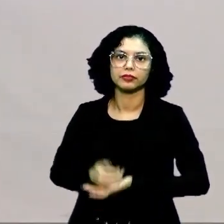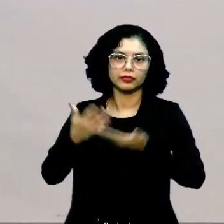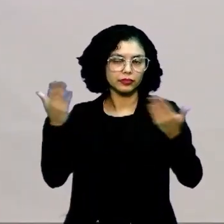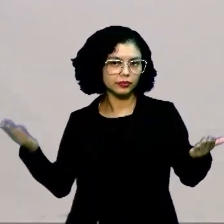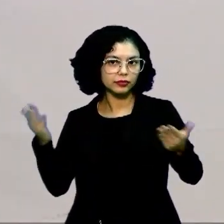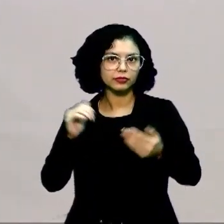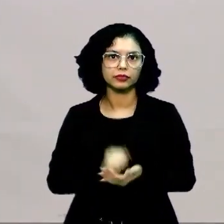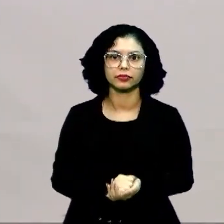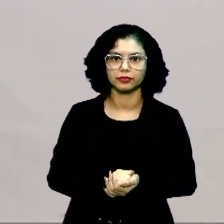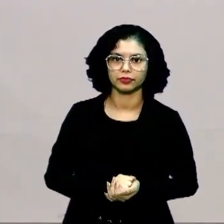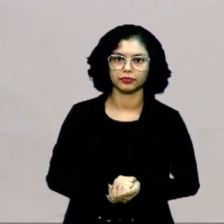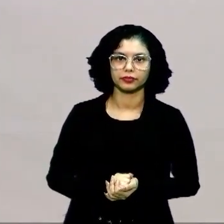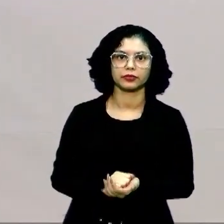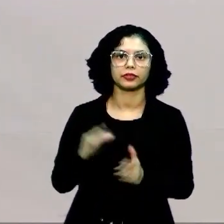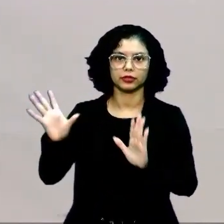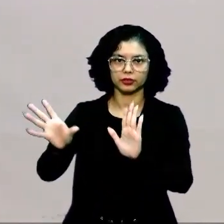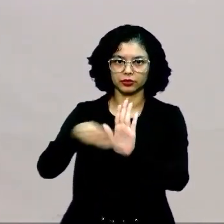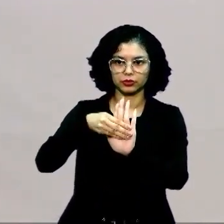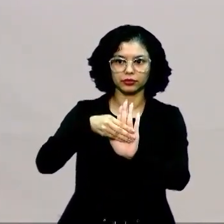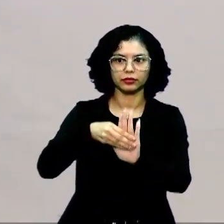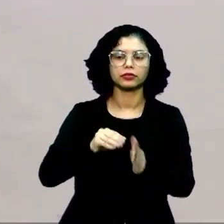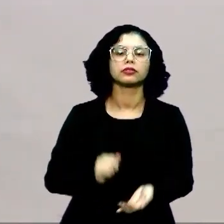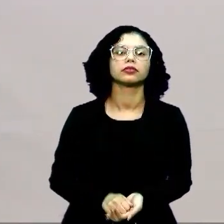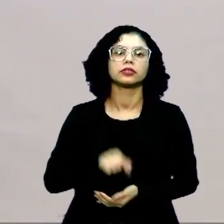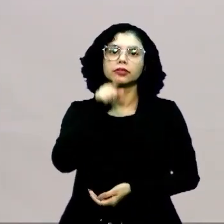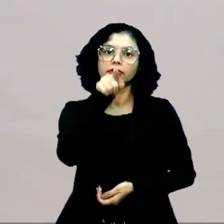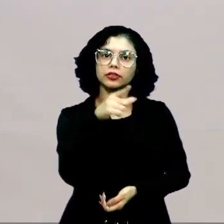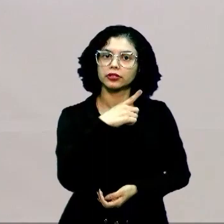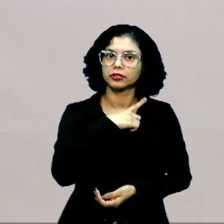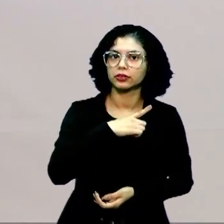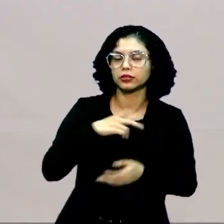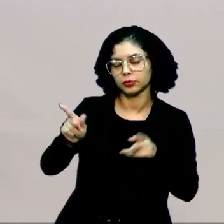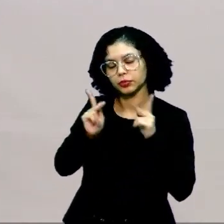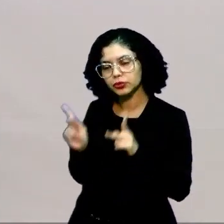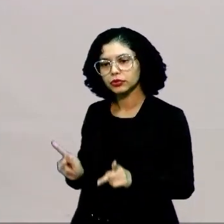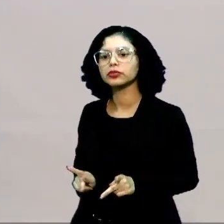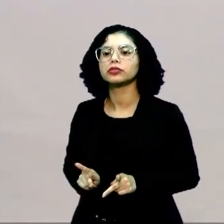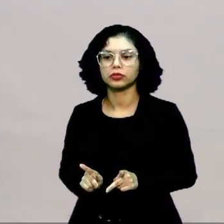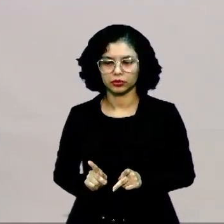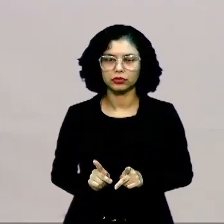é isso que eu estou colocando. É isso que é você ter uma postura